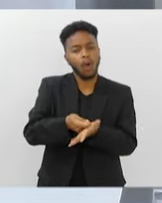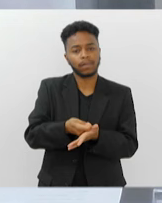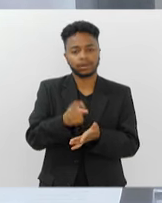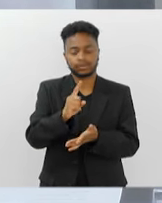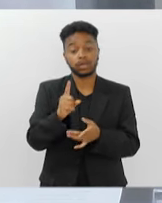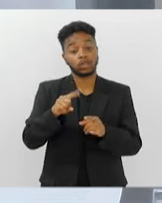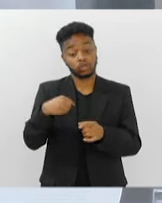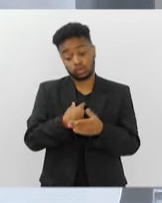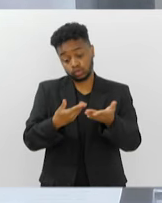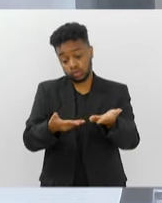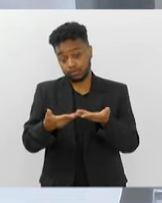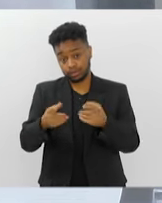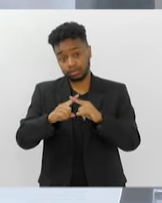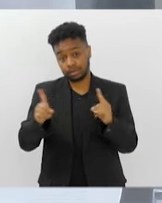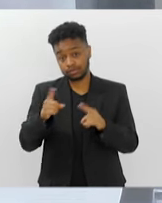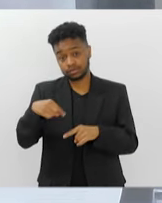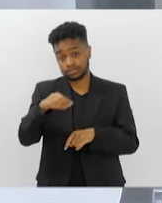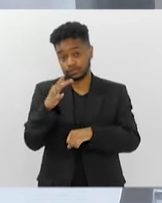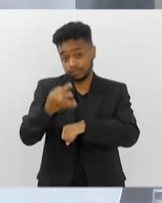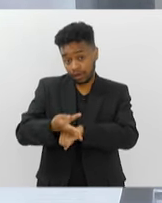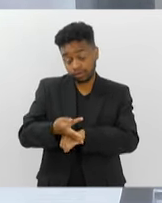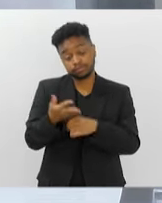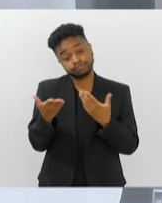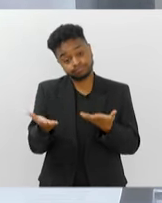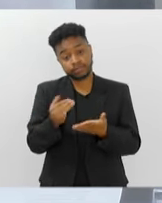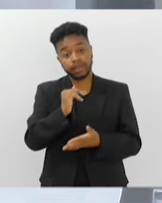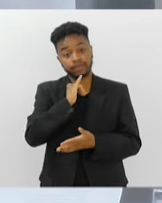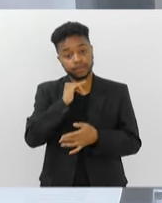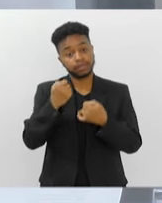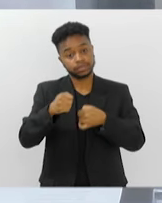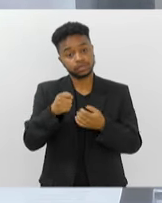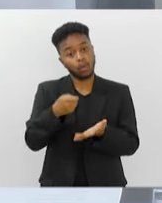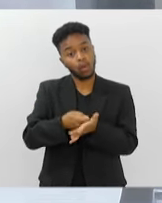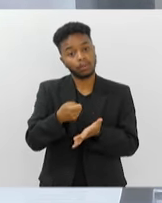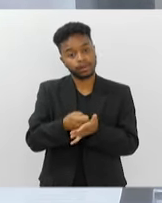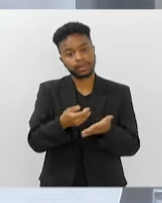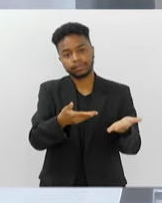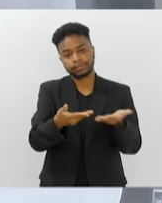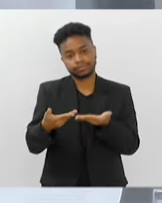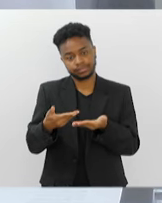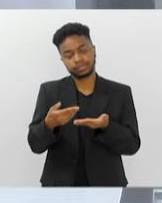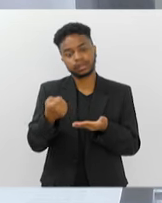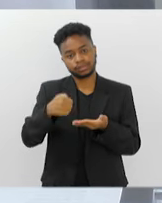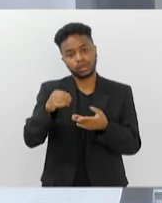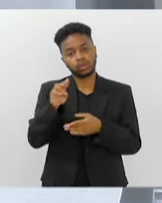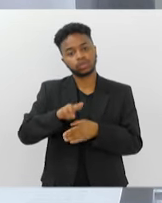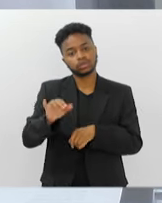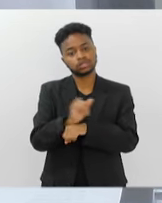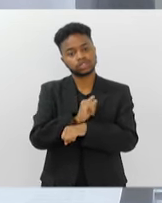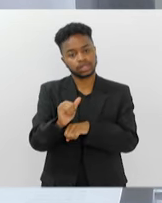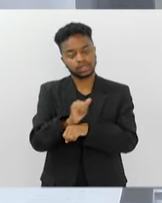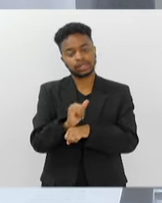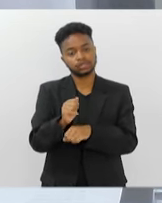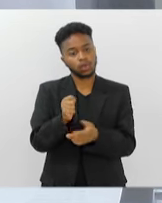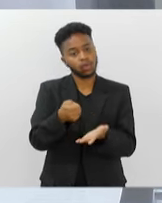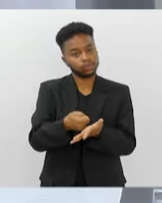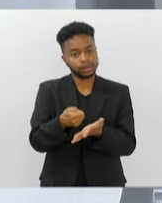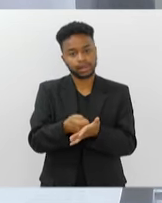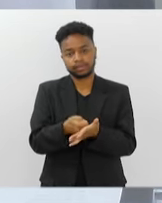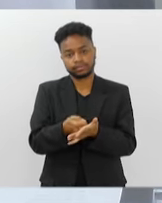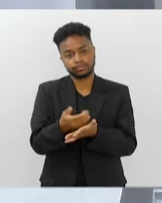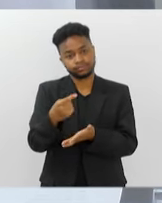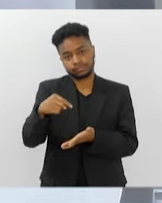convida vocês não vêm para dar o esclarecimento então infelizmente a gente tem que usar o instrumento que é o instrumento de convocação com condição